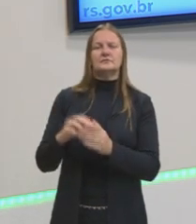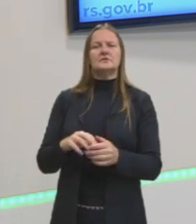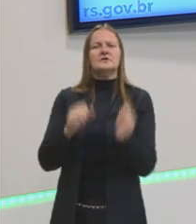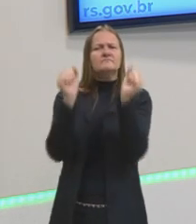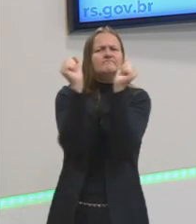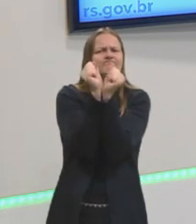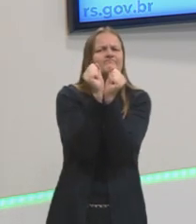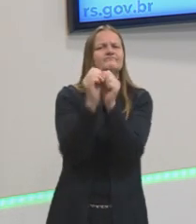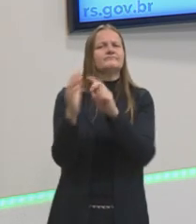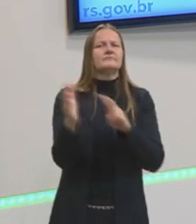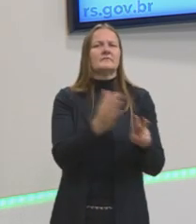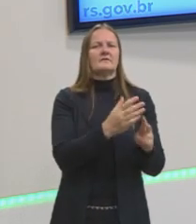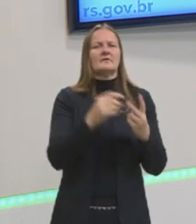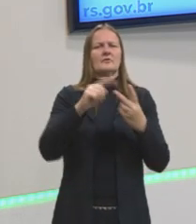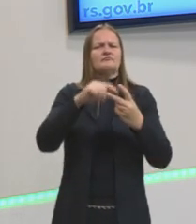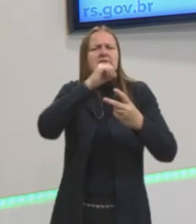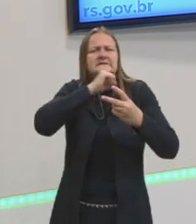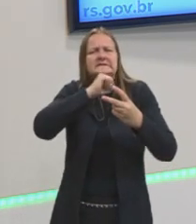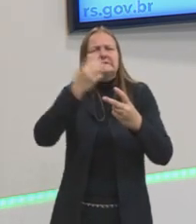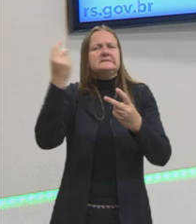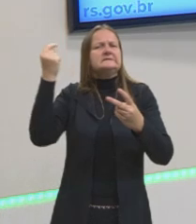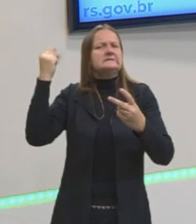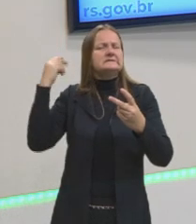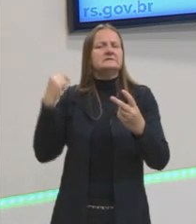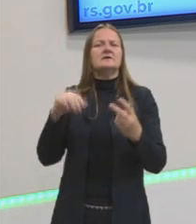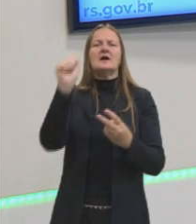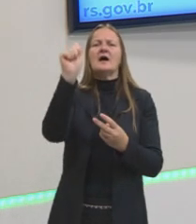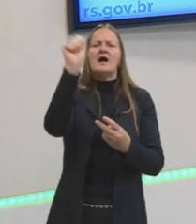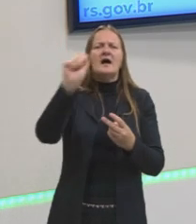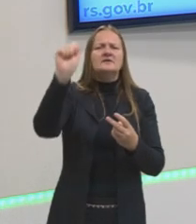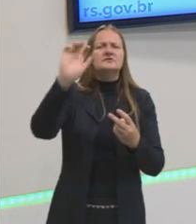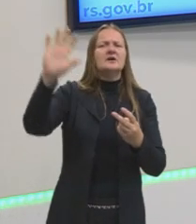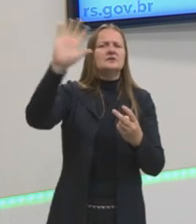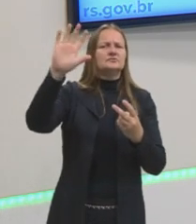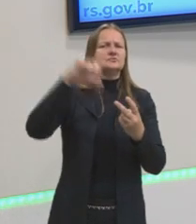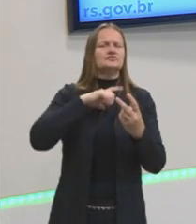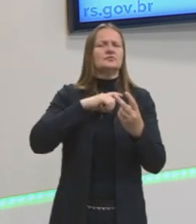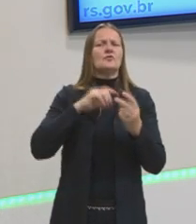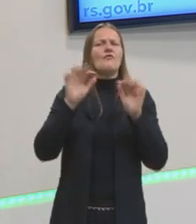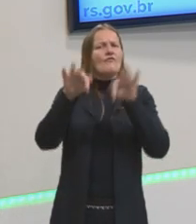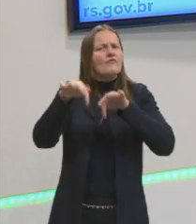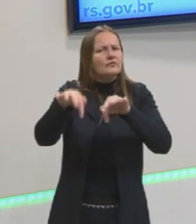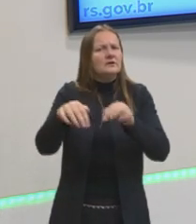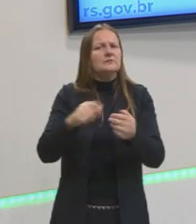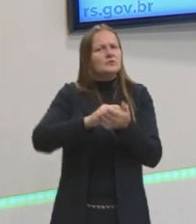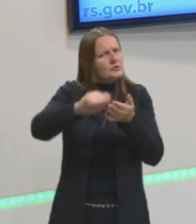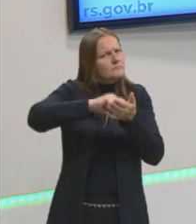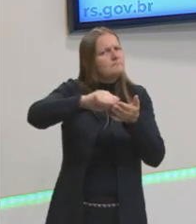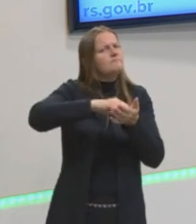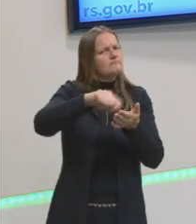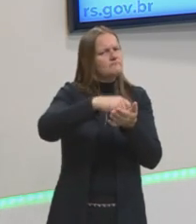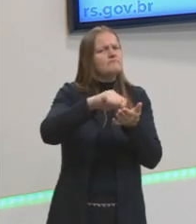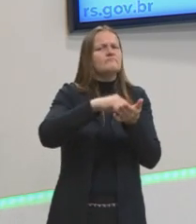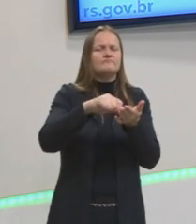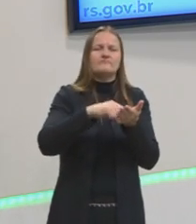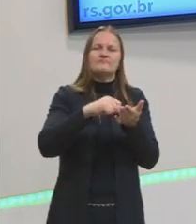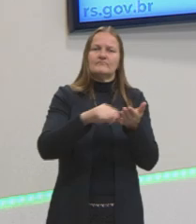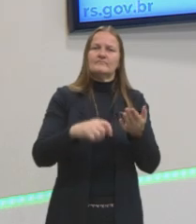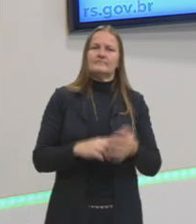escravista a primitivo a asiático e também da do feudalismo e ele ele